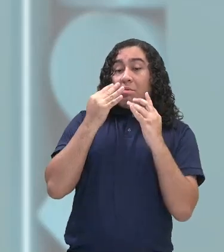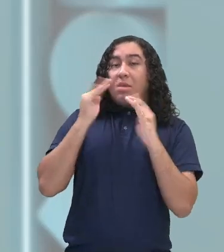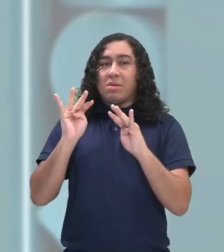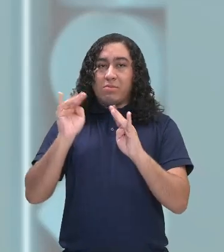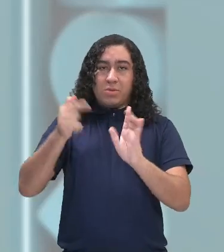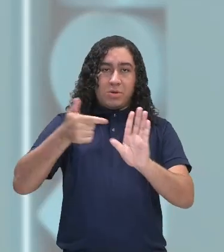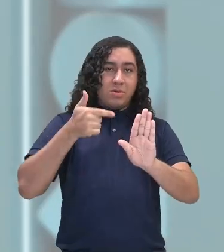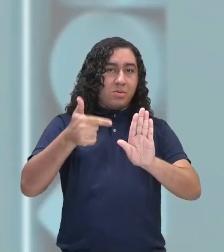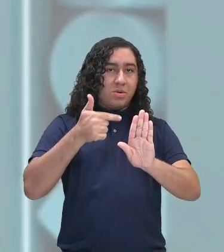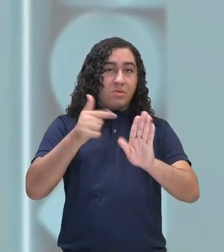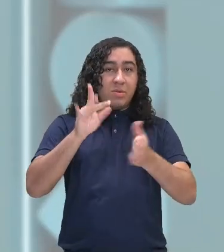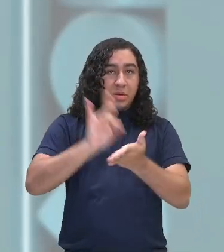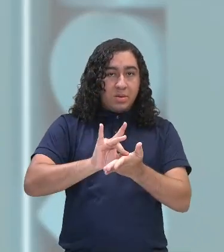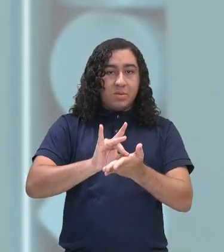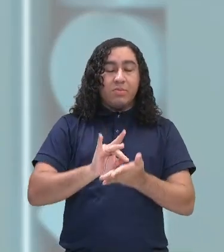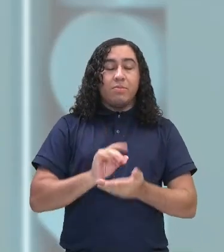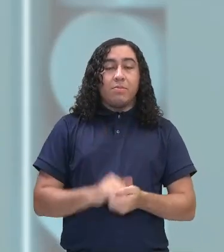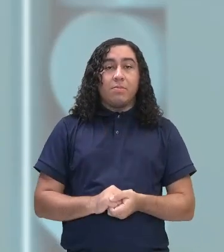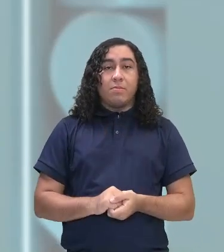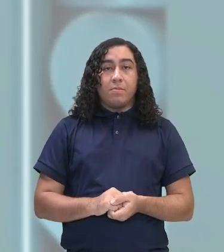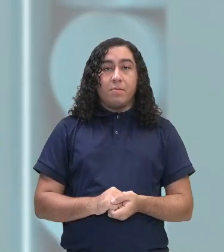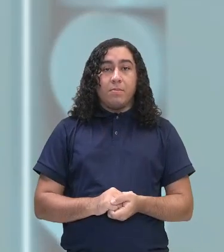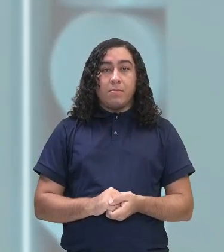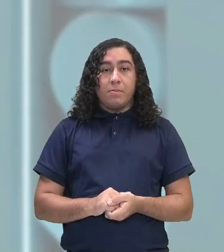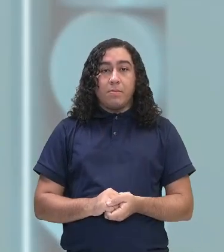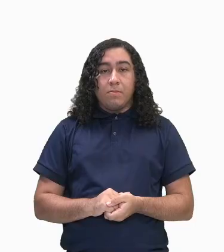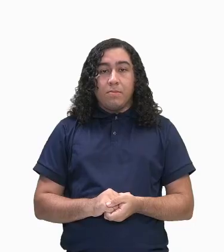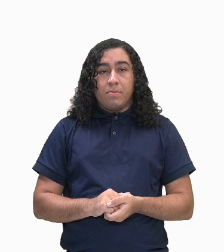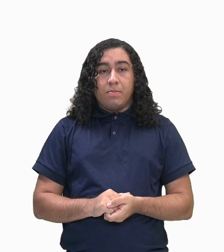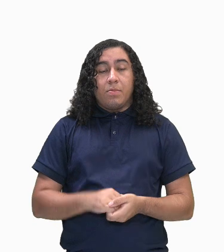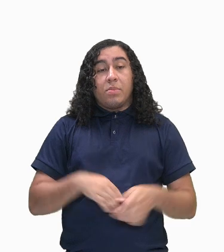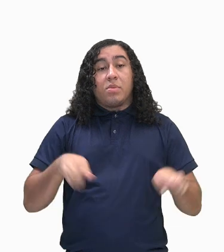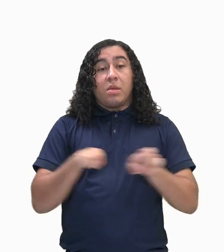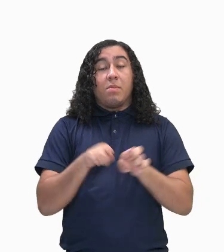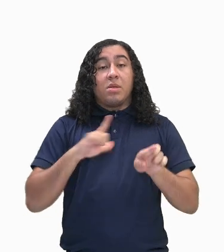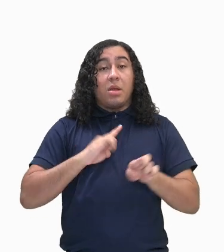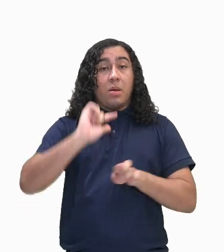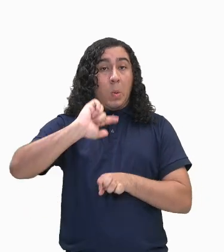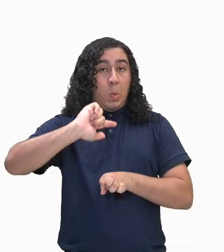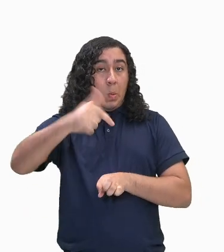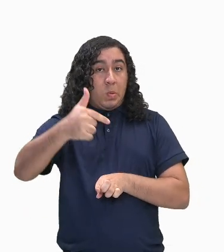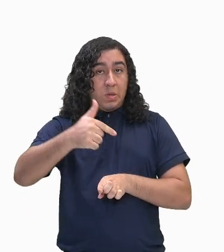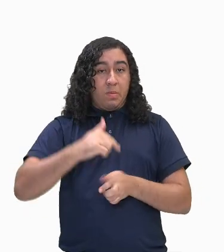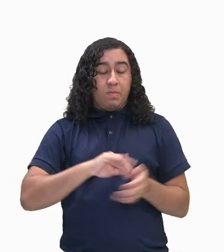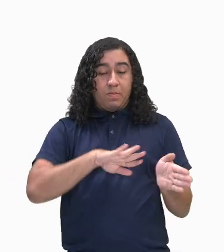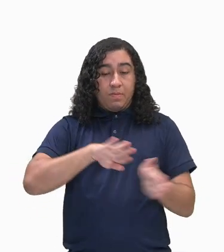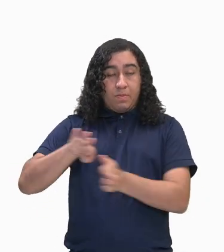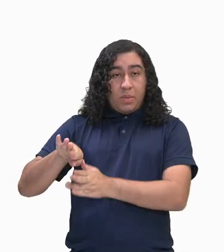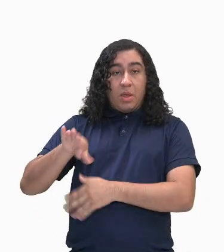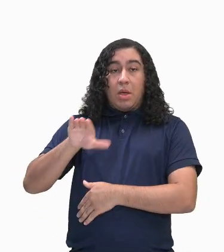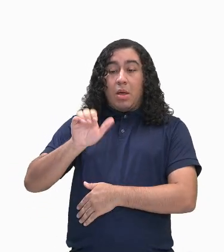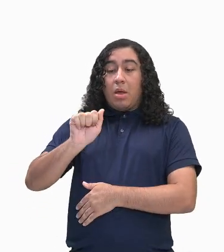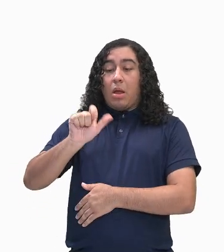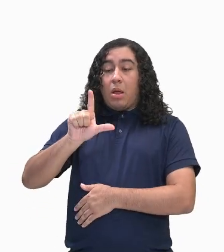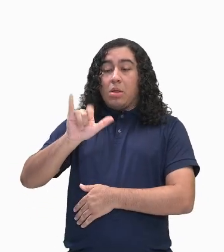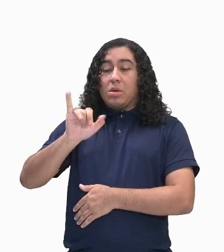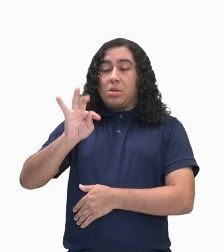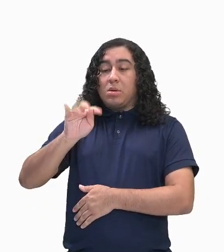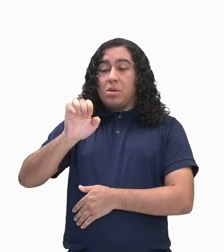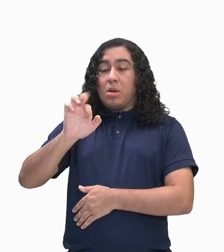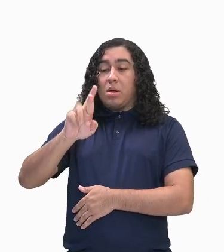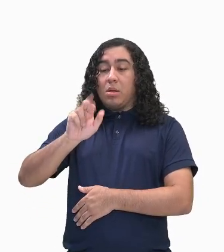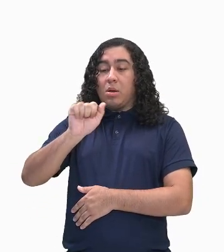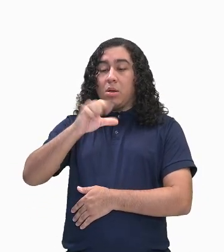ironia, né? Isto mesmo. Agora temos também a aliteração. A aliteração é uma figura de